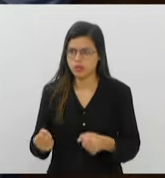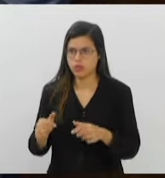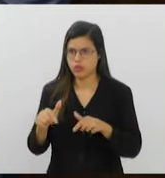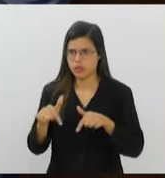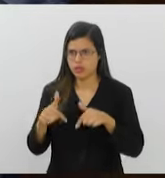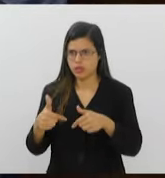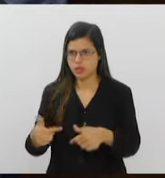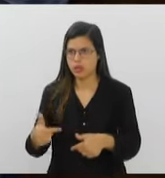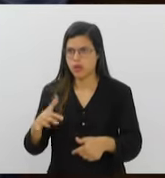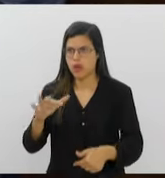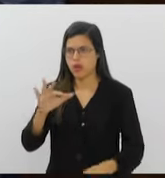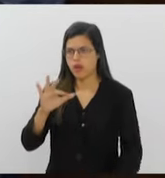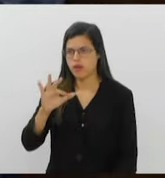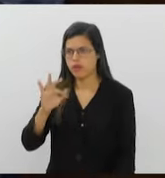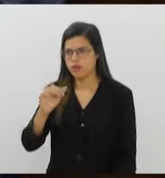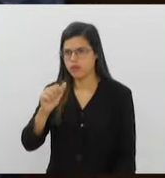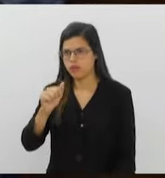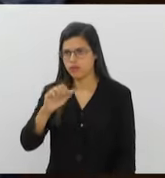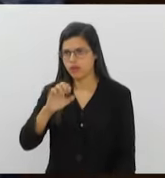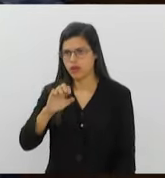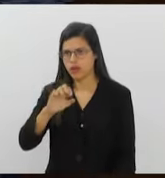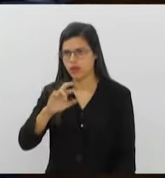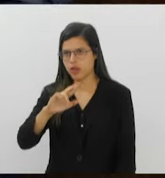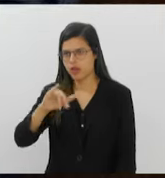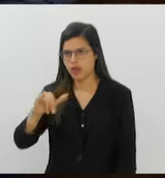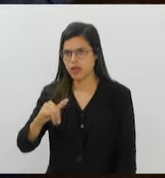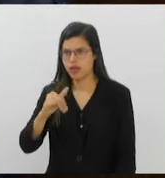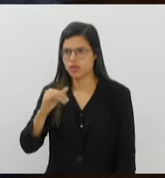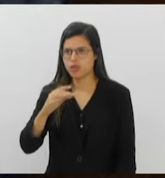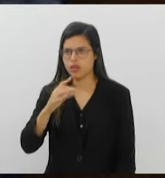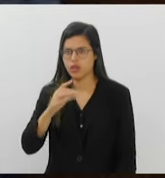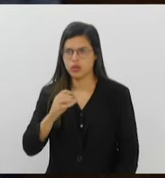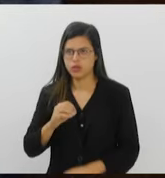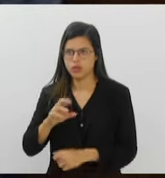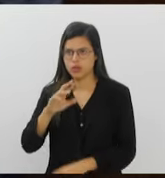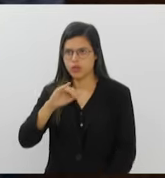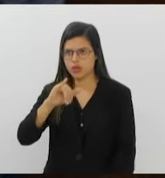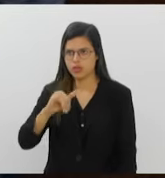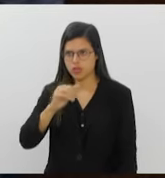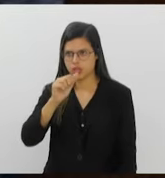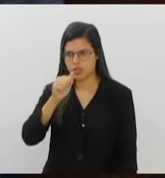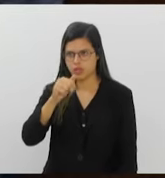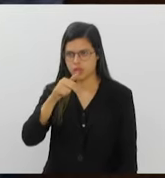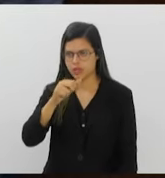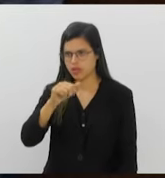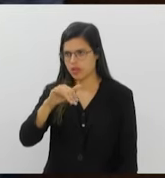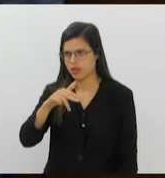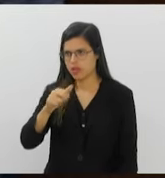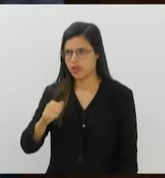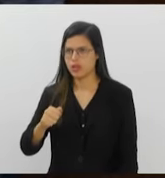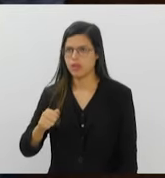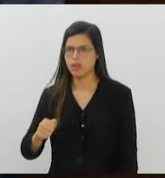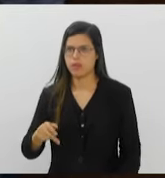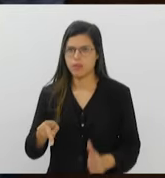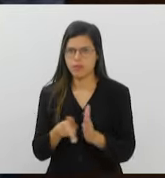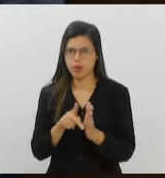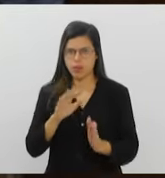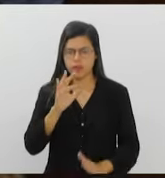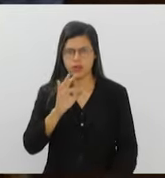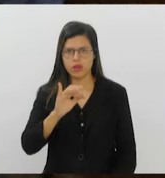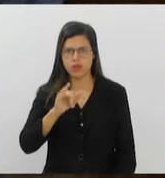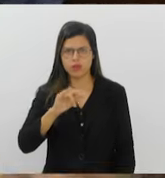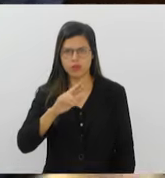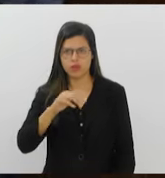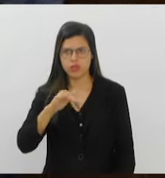a Faerj, a doutora Janaína, não é Janaína? Da Firjan?